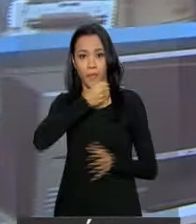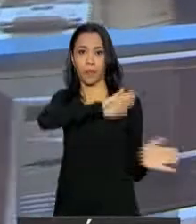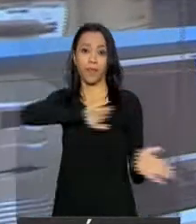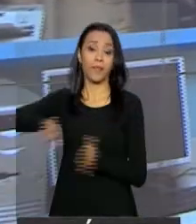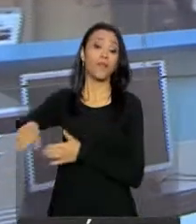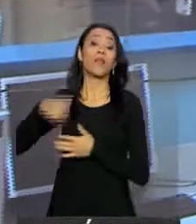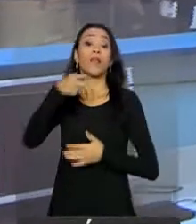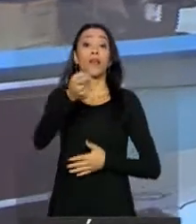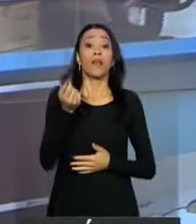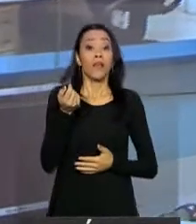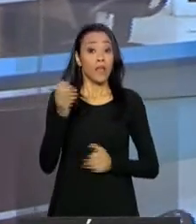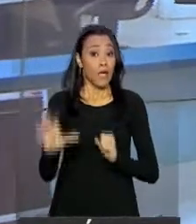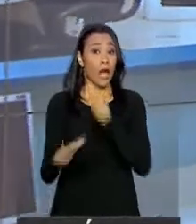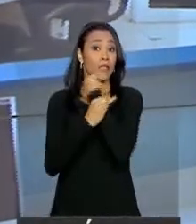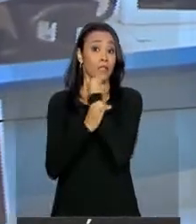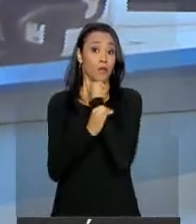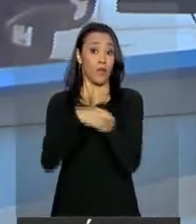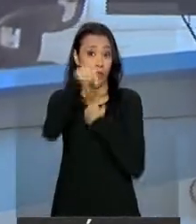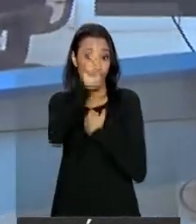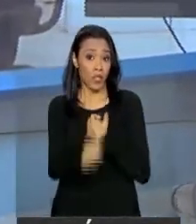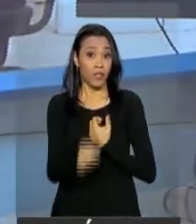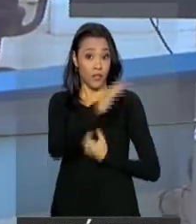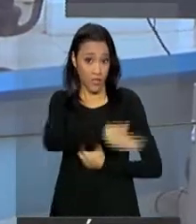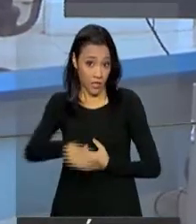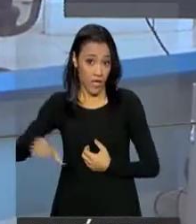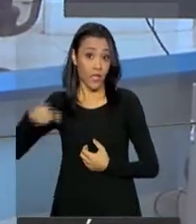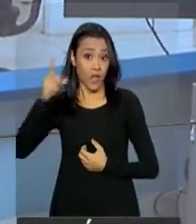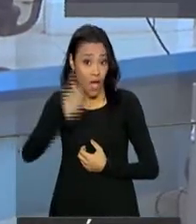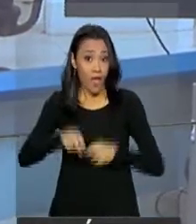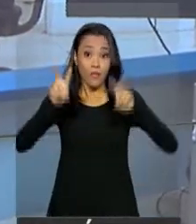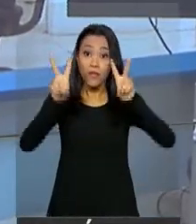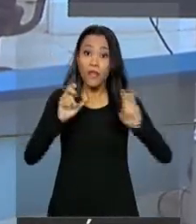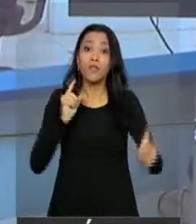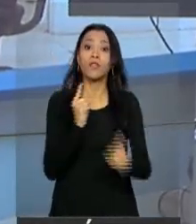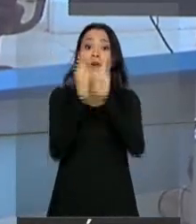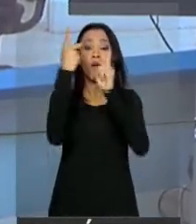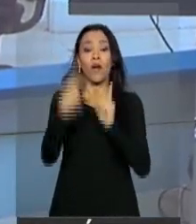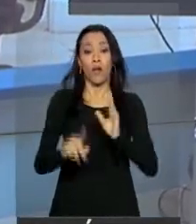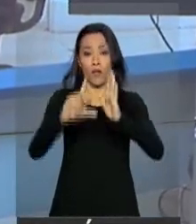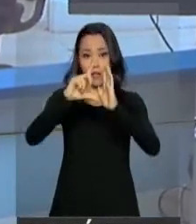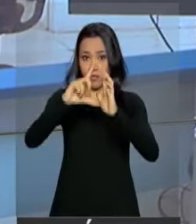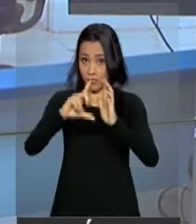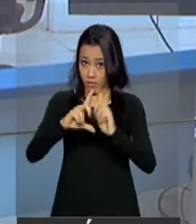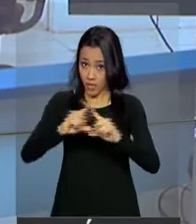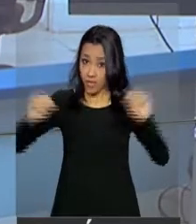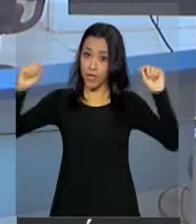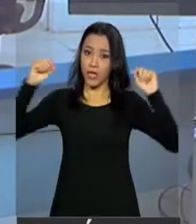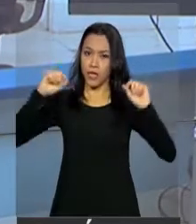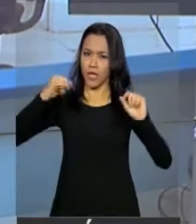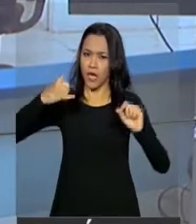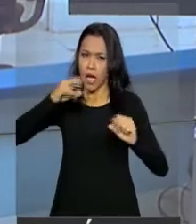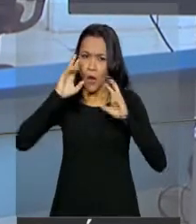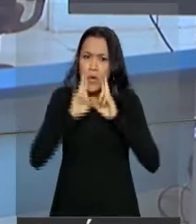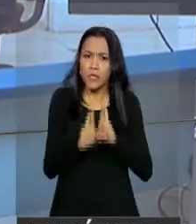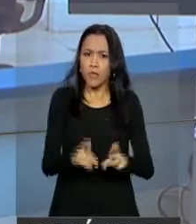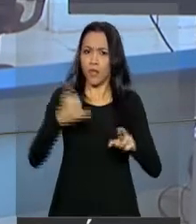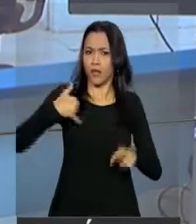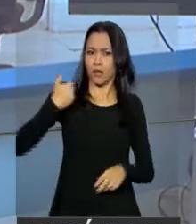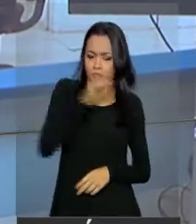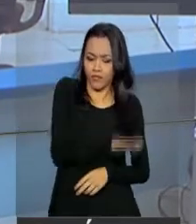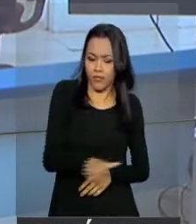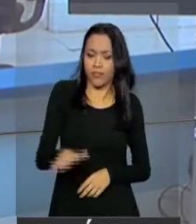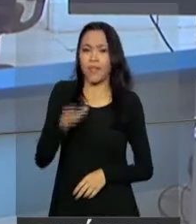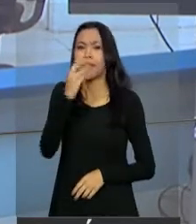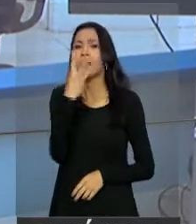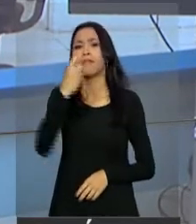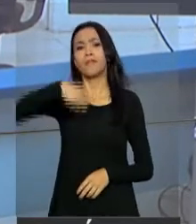desafios para garantir os direitos das crianças foram tema de um encontro em Brasília. O Marco Legal da Primeira Infância foi sancionado há